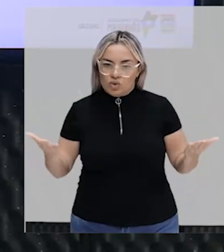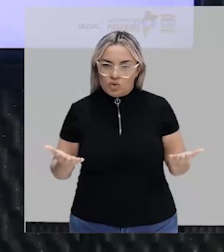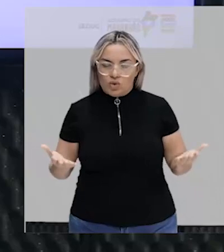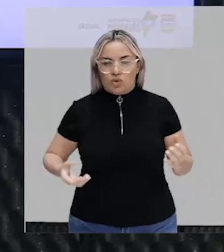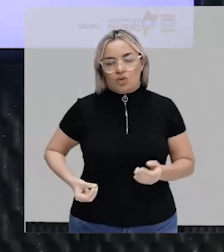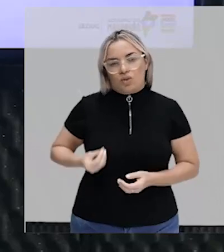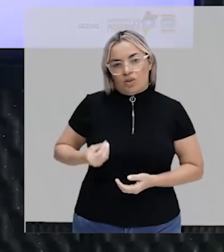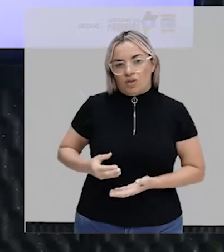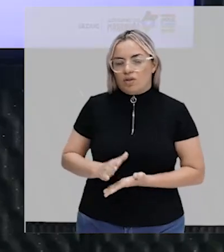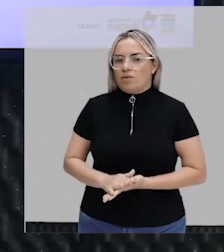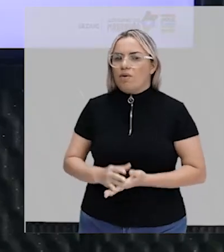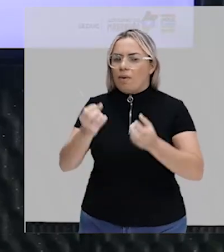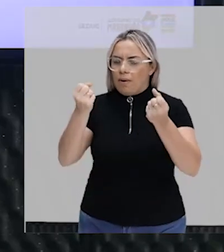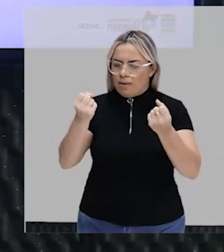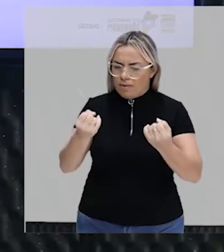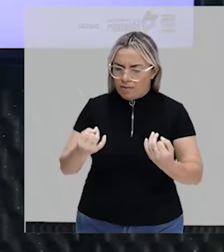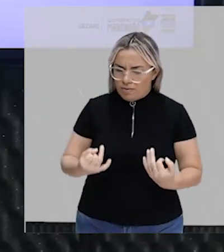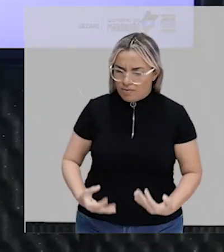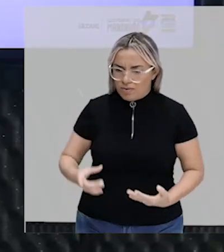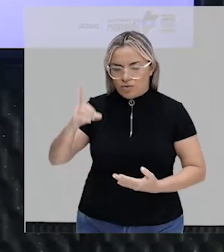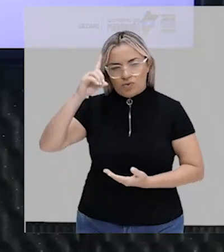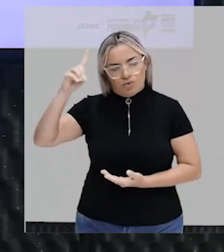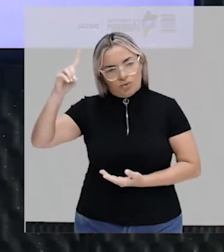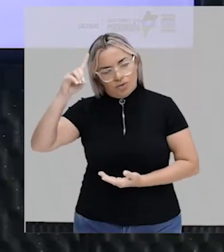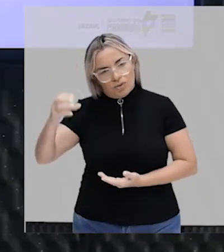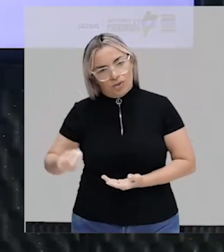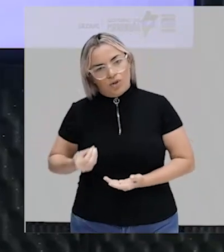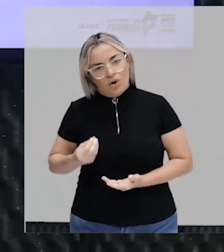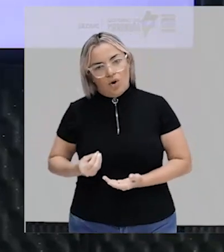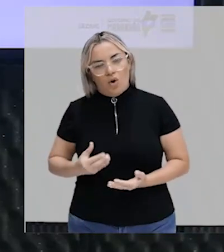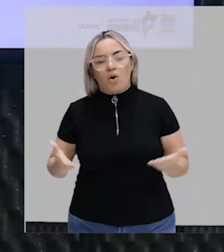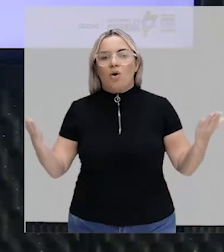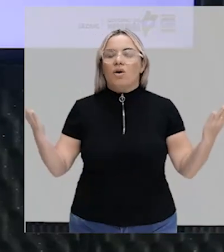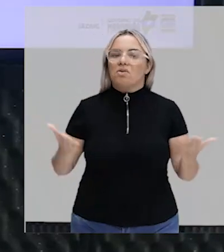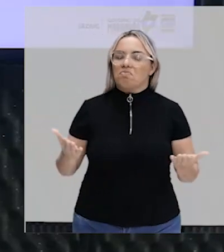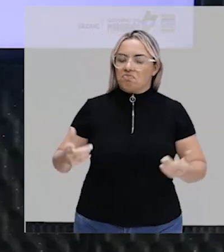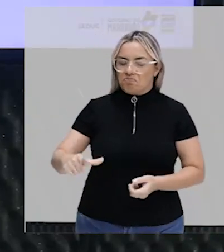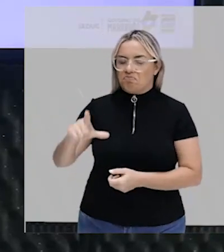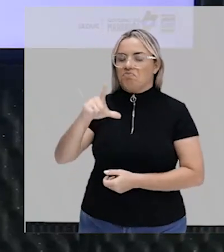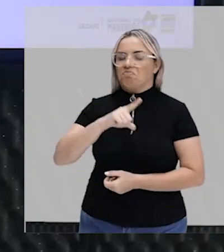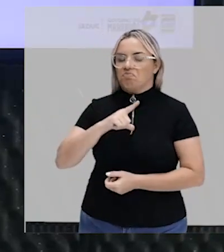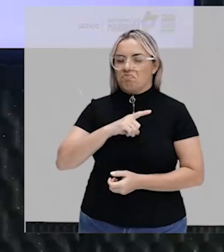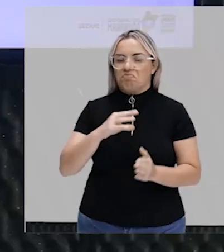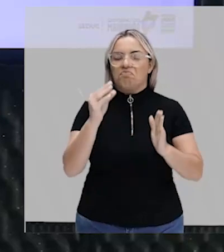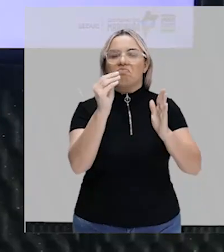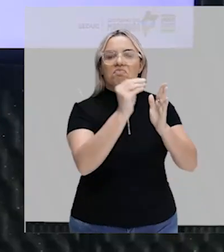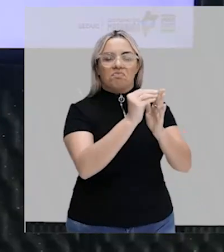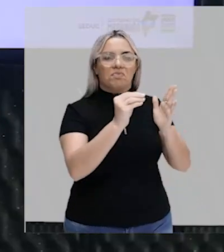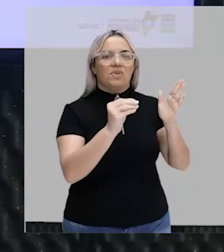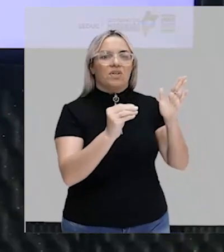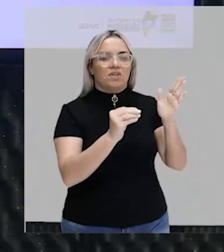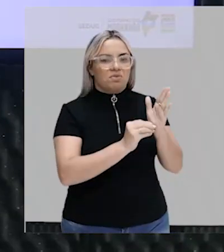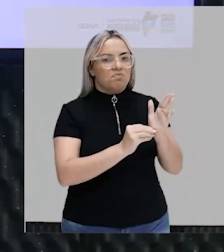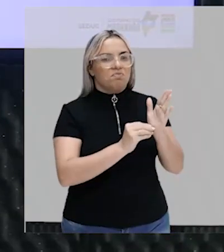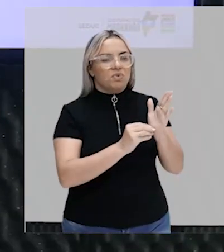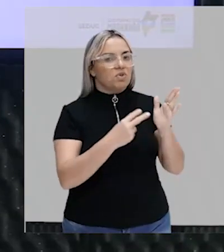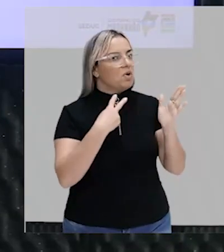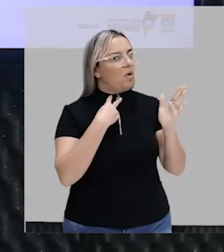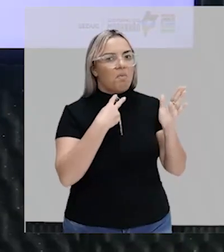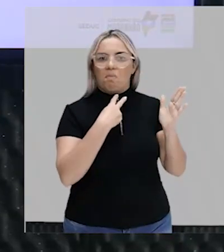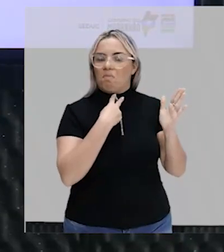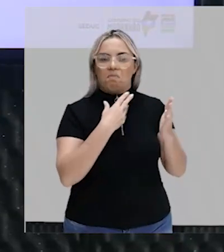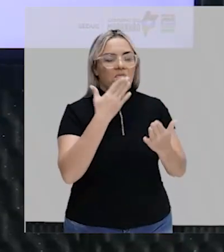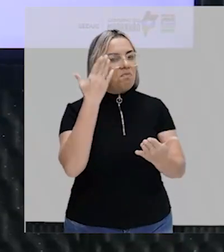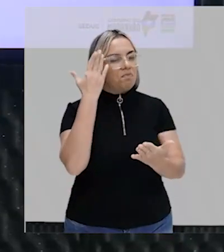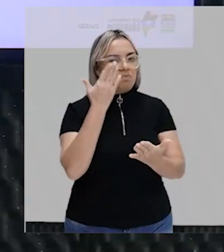em cotidiano, falar em realidade, hoje nós vamos ter uma aula, olha, daquelas que tu não pode perder